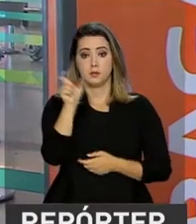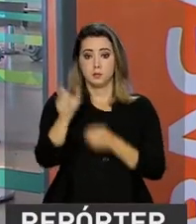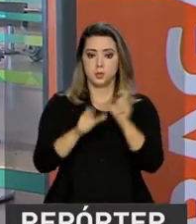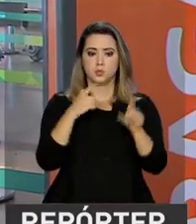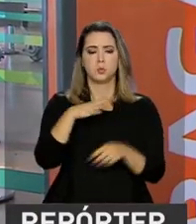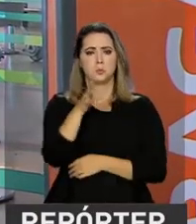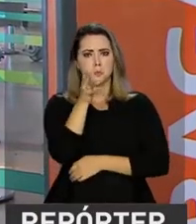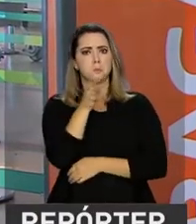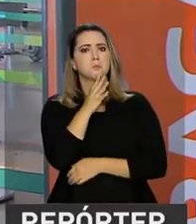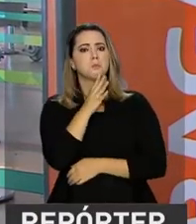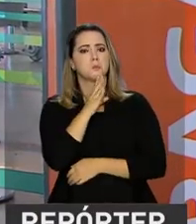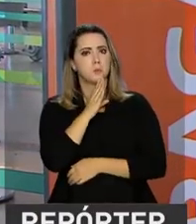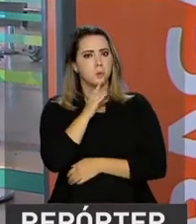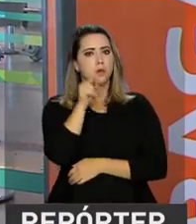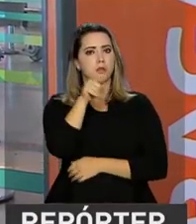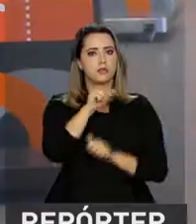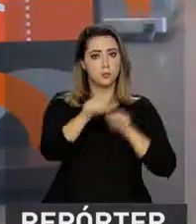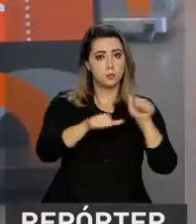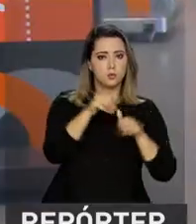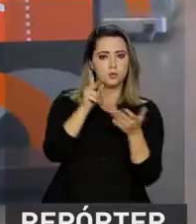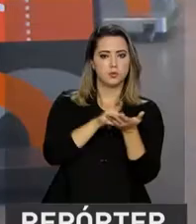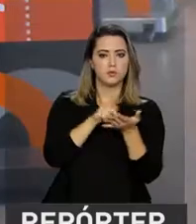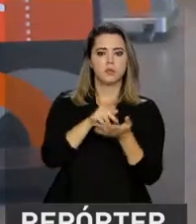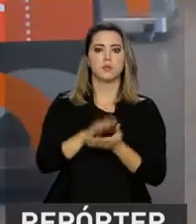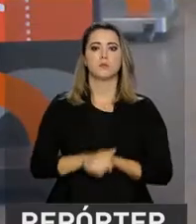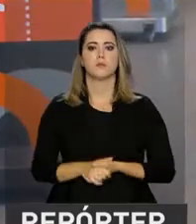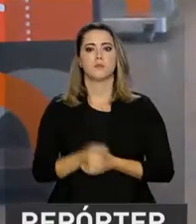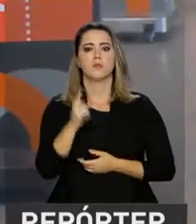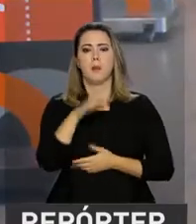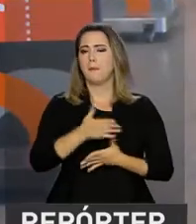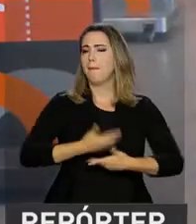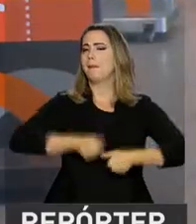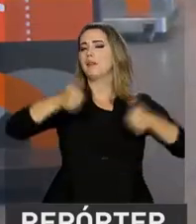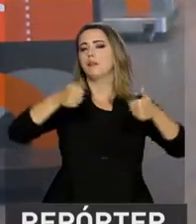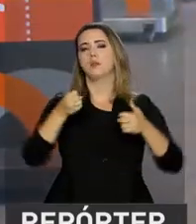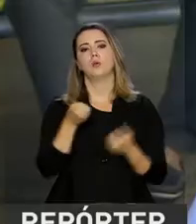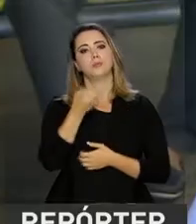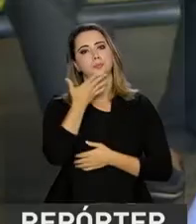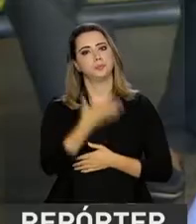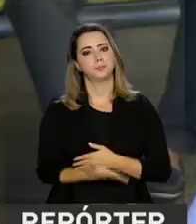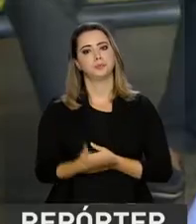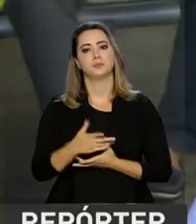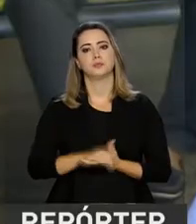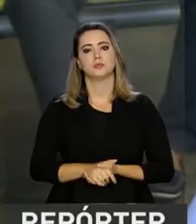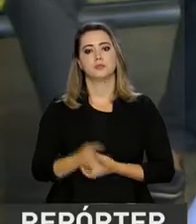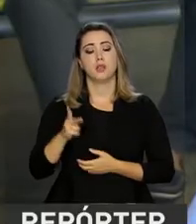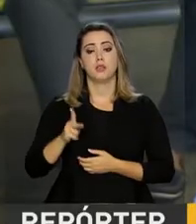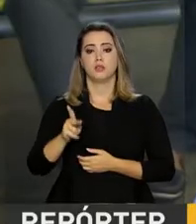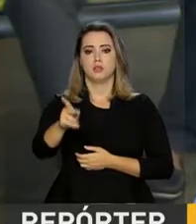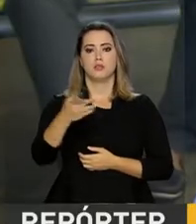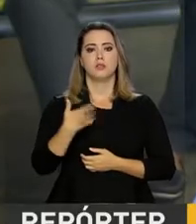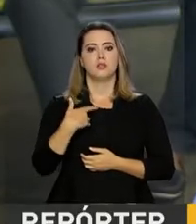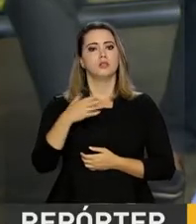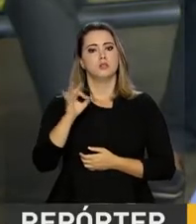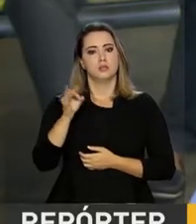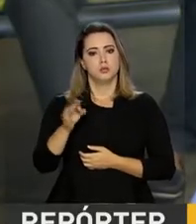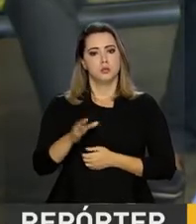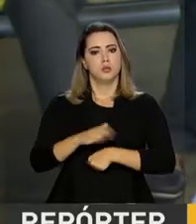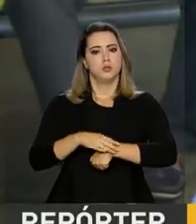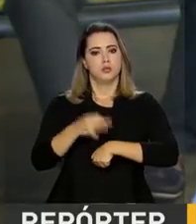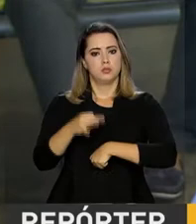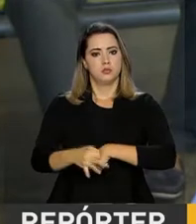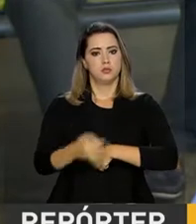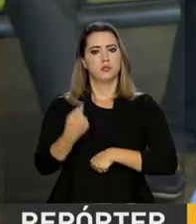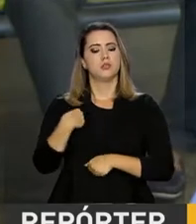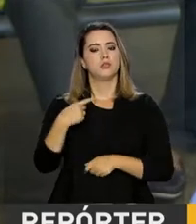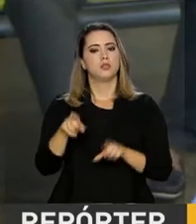as mudanças nos aeroportos brasileiros. Está melhorando bastante, melhorando bastante. Sempre o meu voo foi pontual e eu